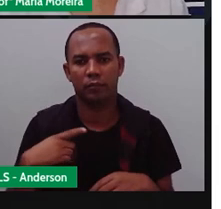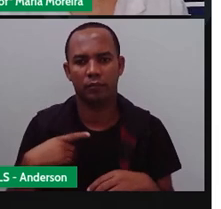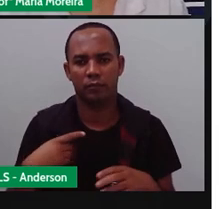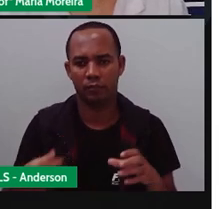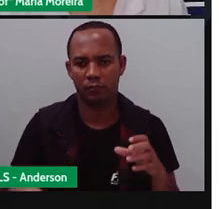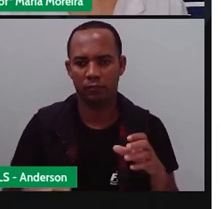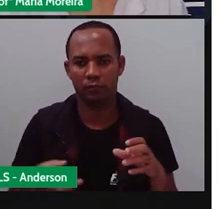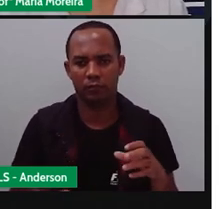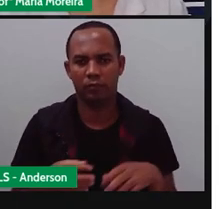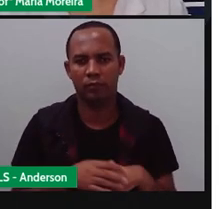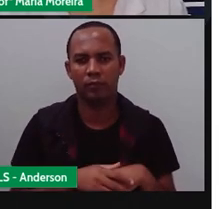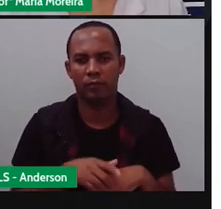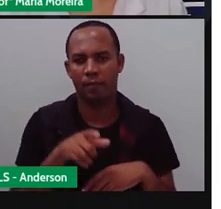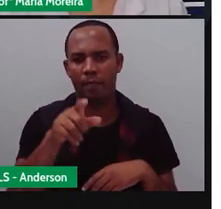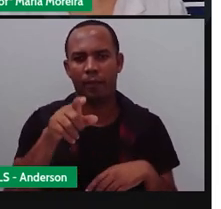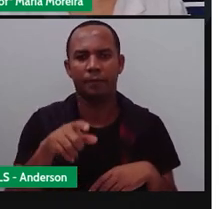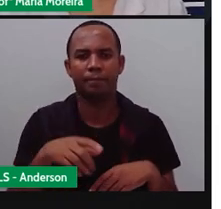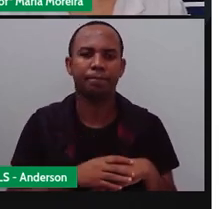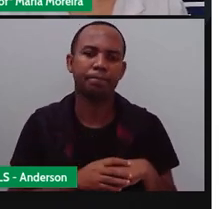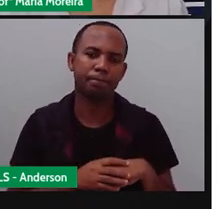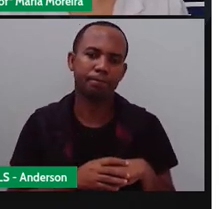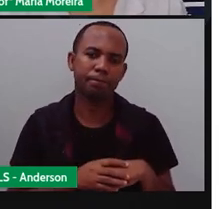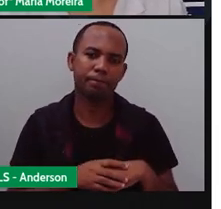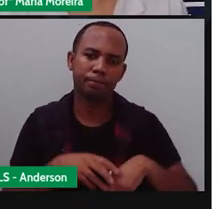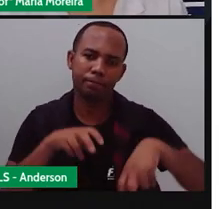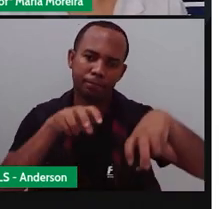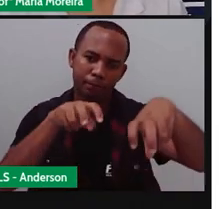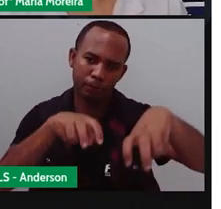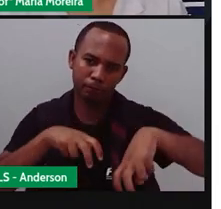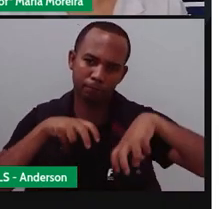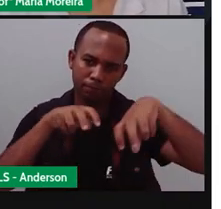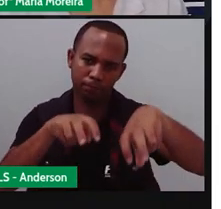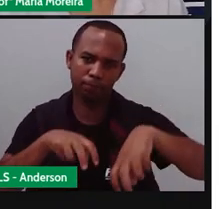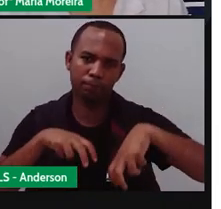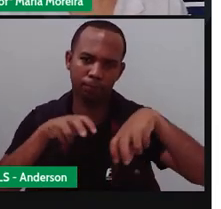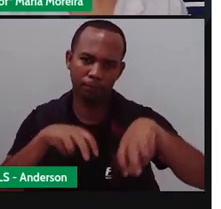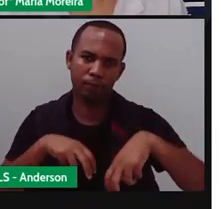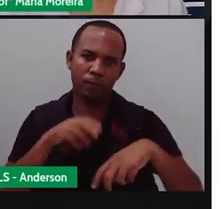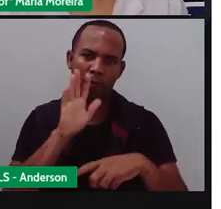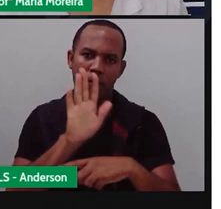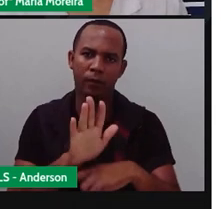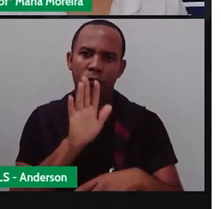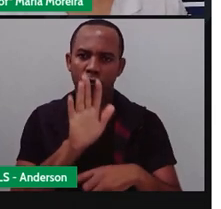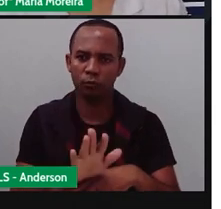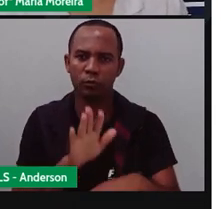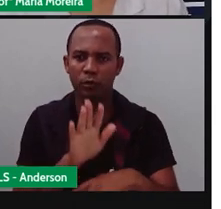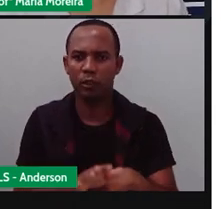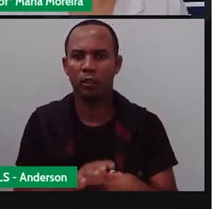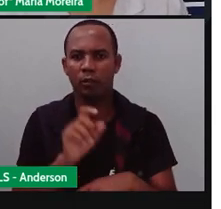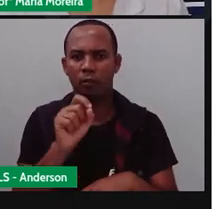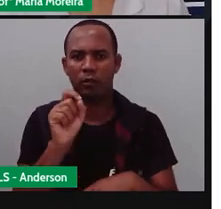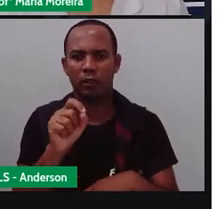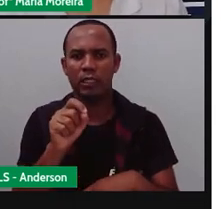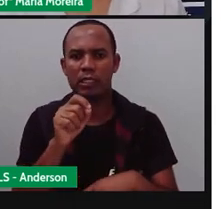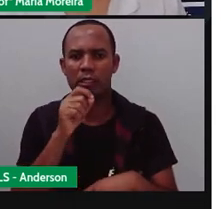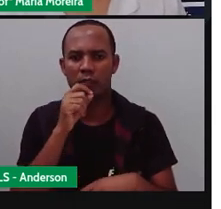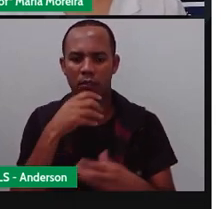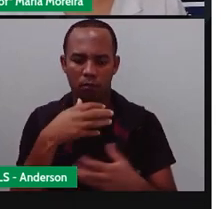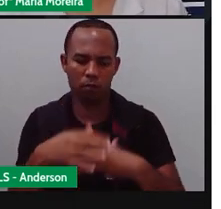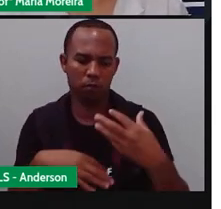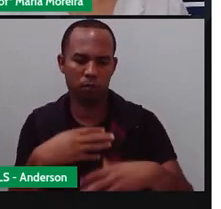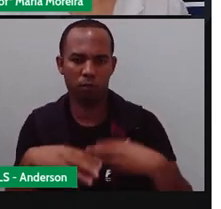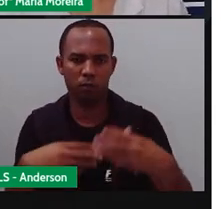mão o trator contribuiu né e contribui com agricultor matando ervas Daninha